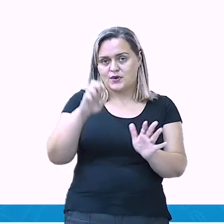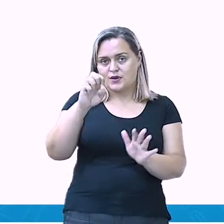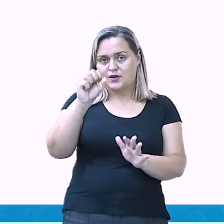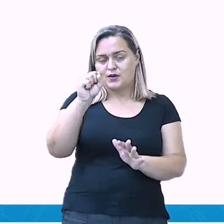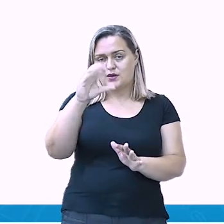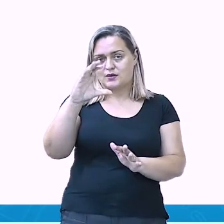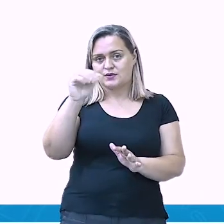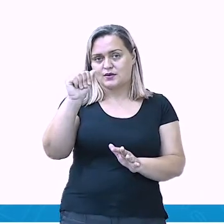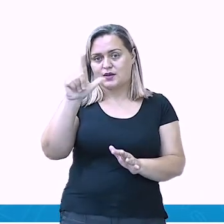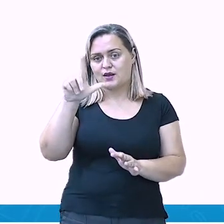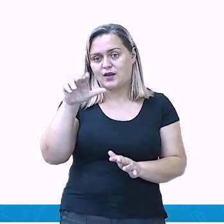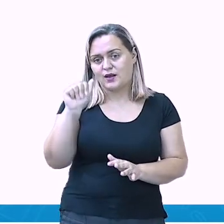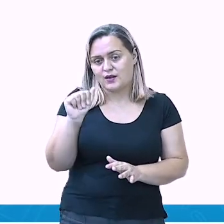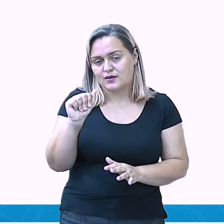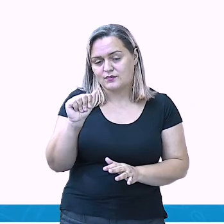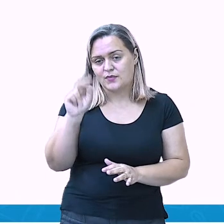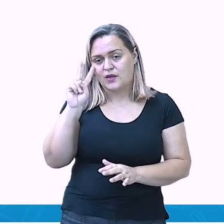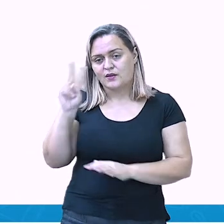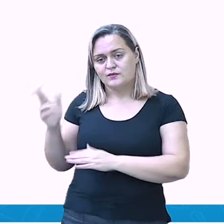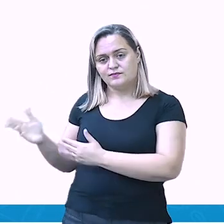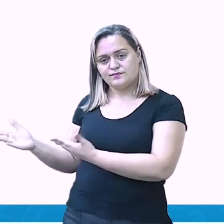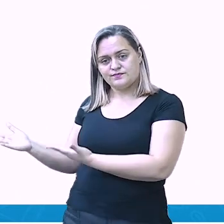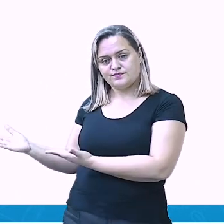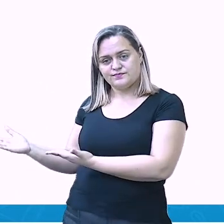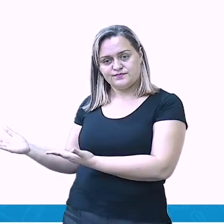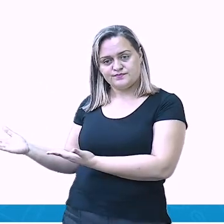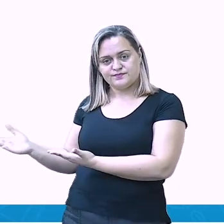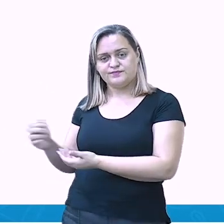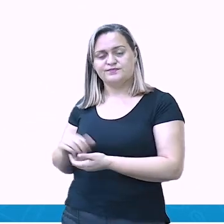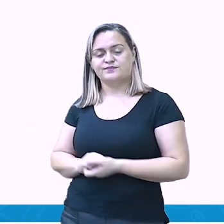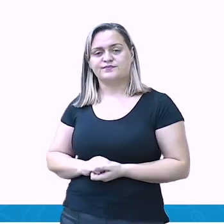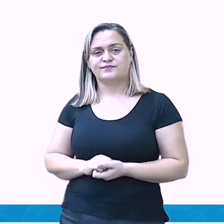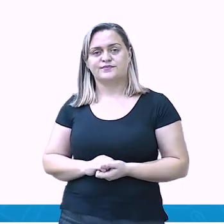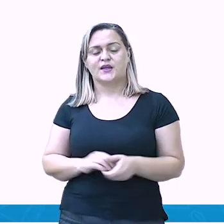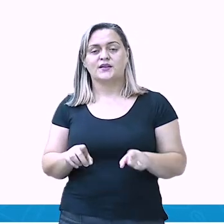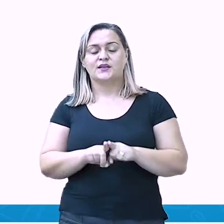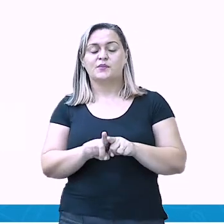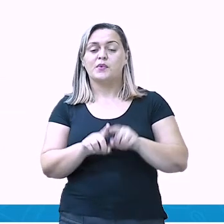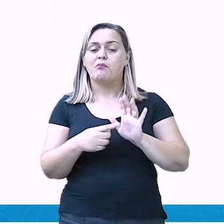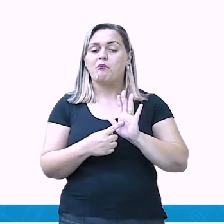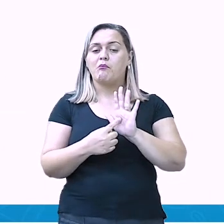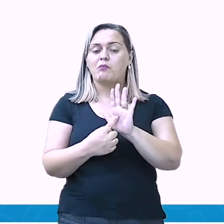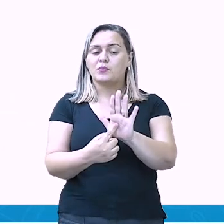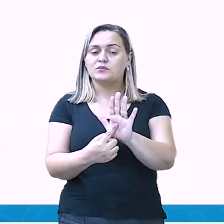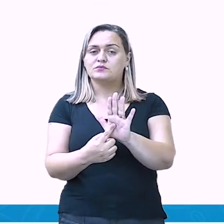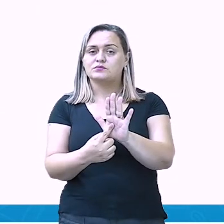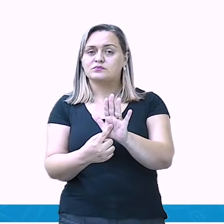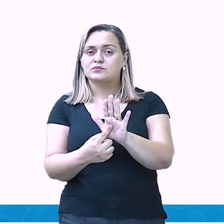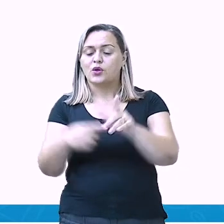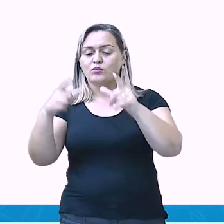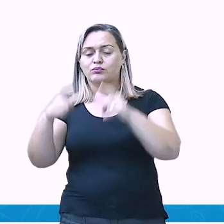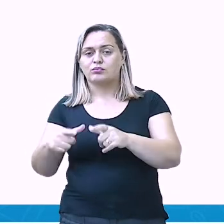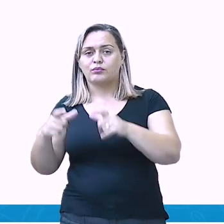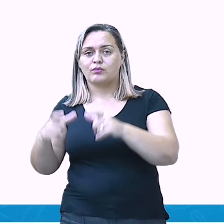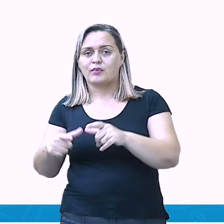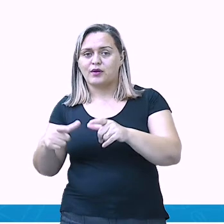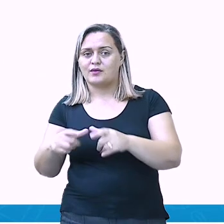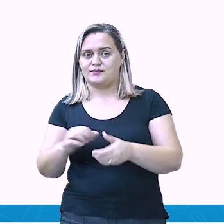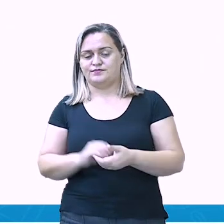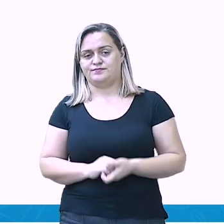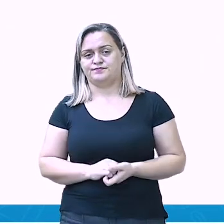nós chamamos também de rosa dos ventos, ok? Vamos falar agora sobre cada um.